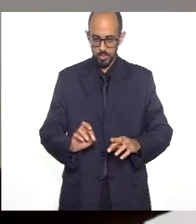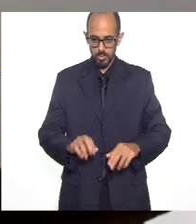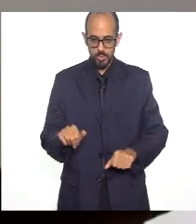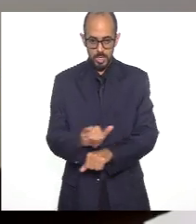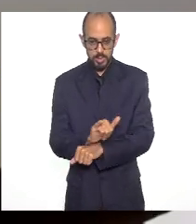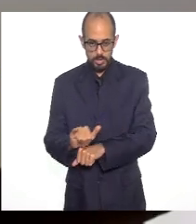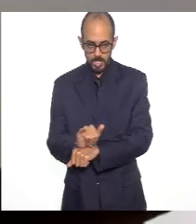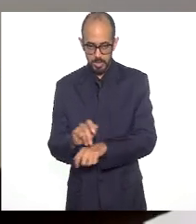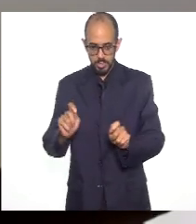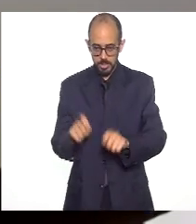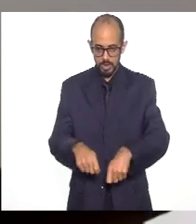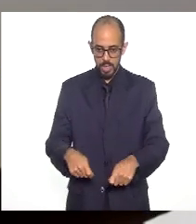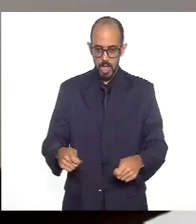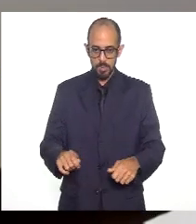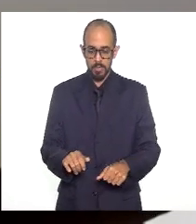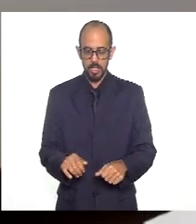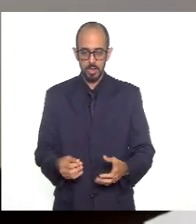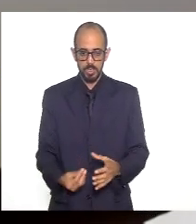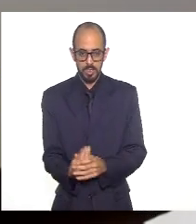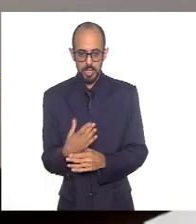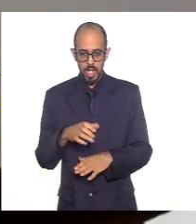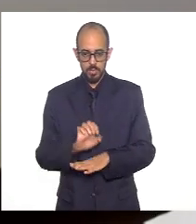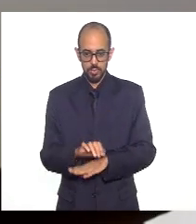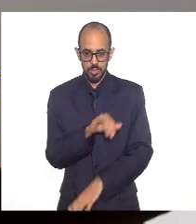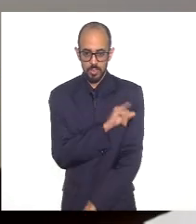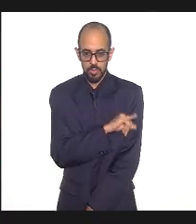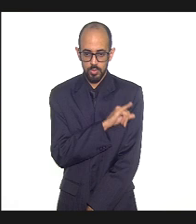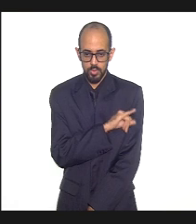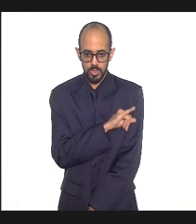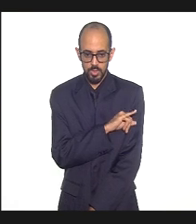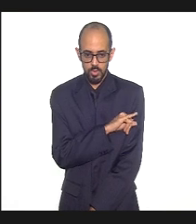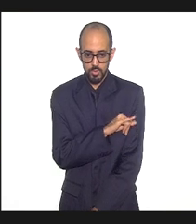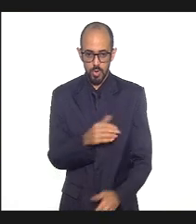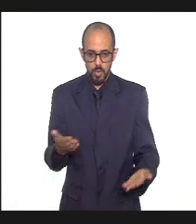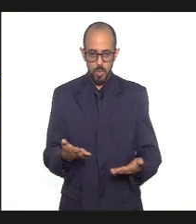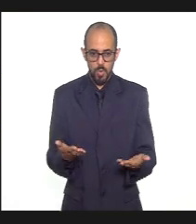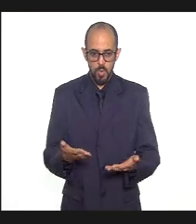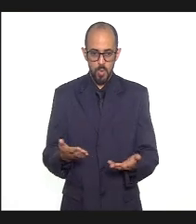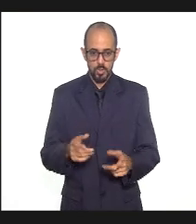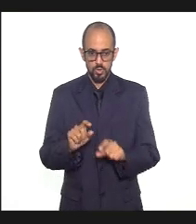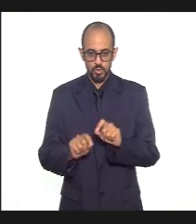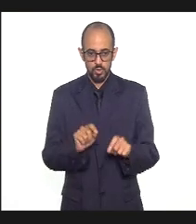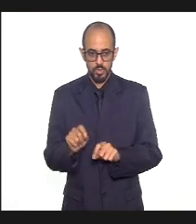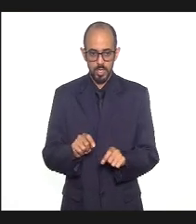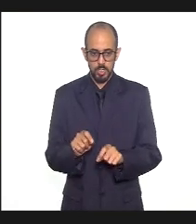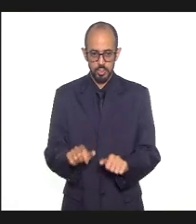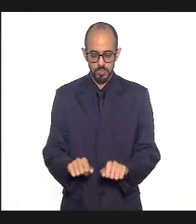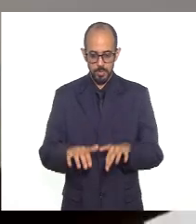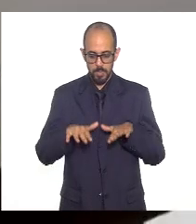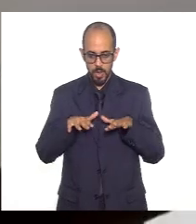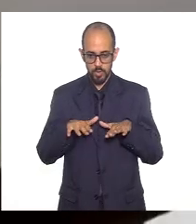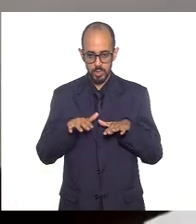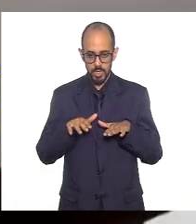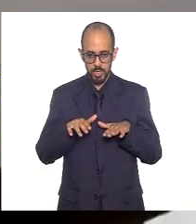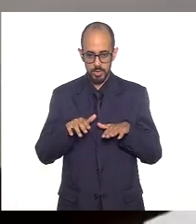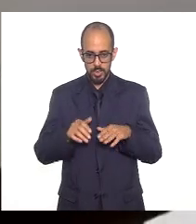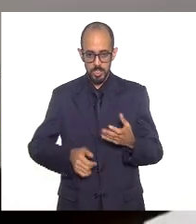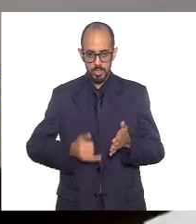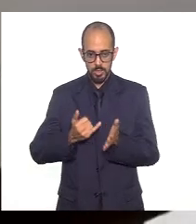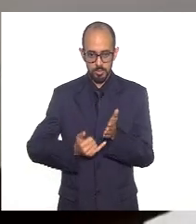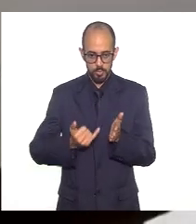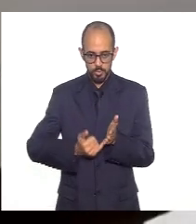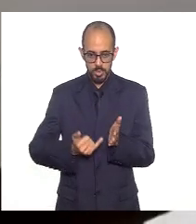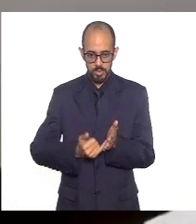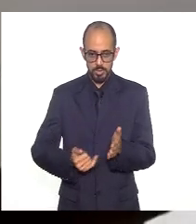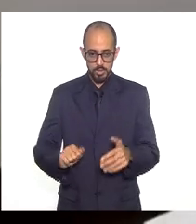de Janeiro. Na data de hoje, tivemos uma sessão, uma audiência da Comissão de Tributação, que enfocou a questão